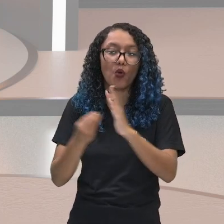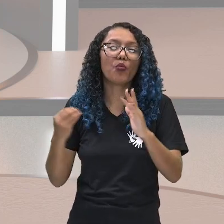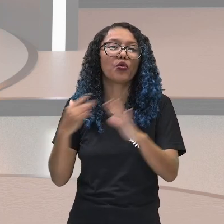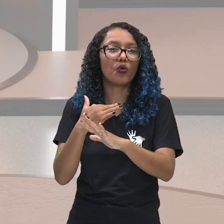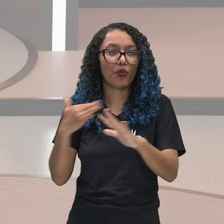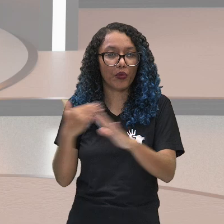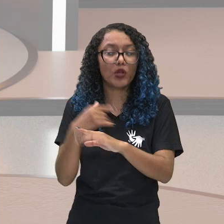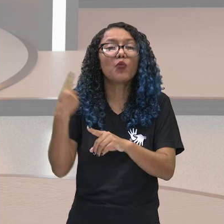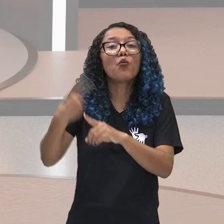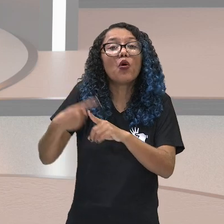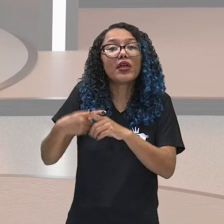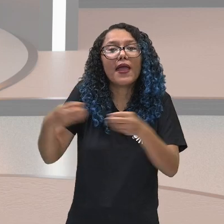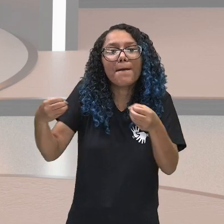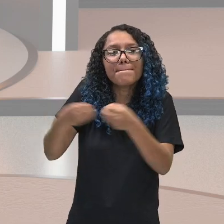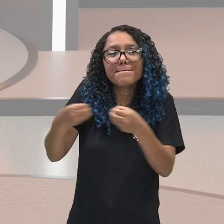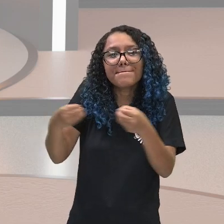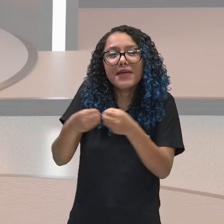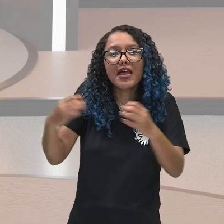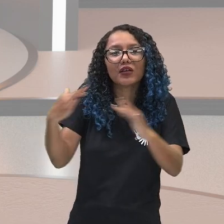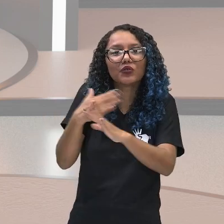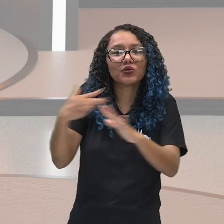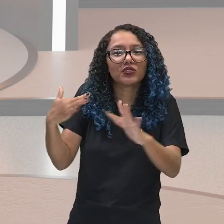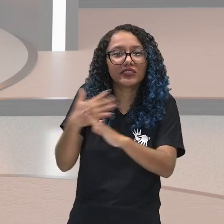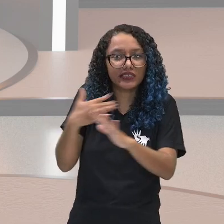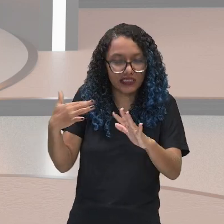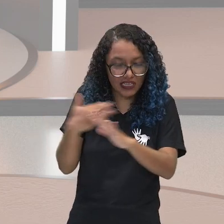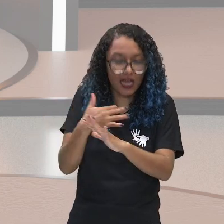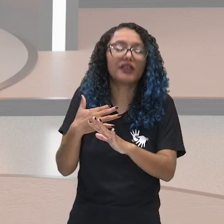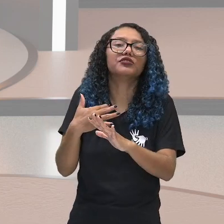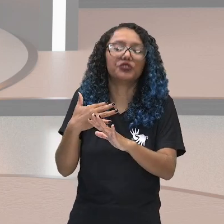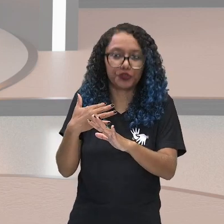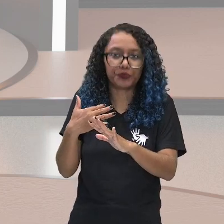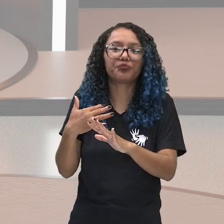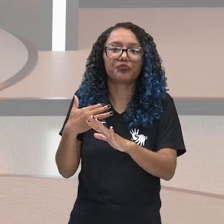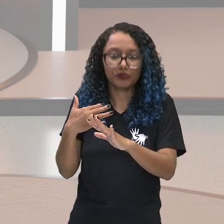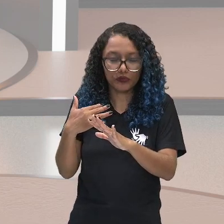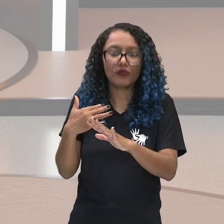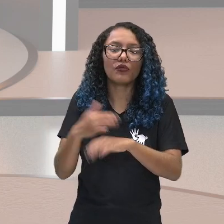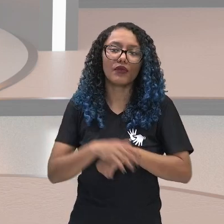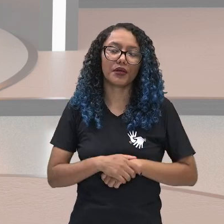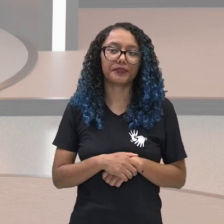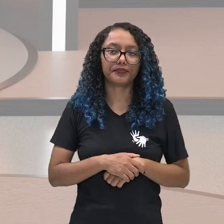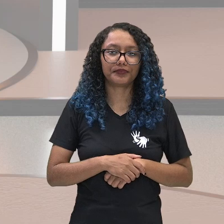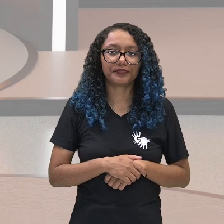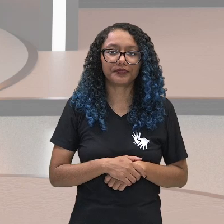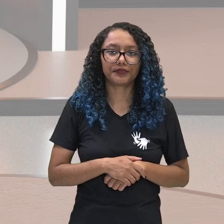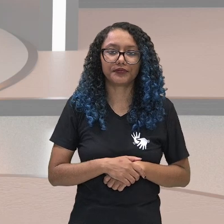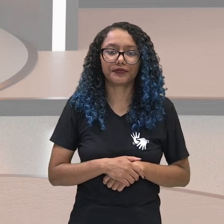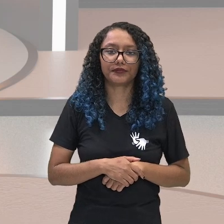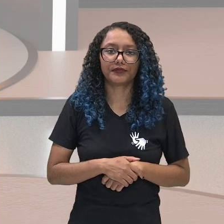né, já que estão, então, nas áreas ali muito ligadas, então, às cidades, tá?